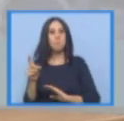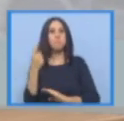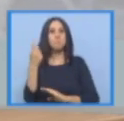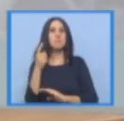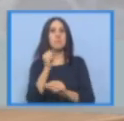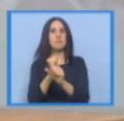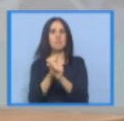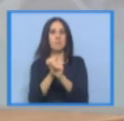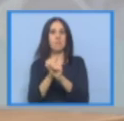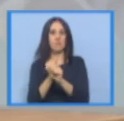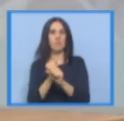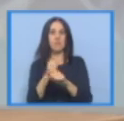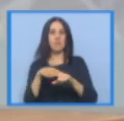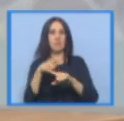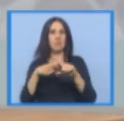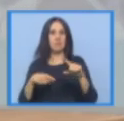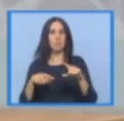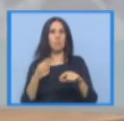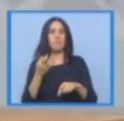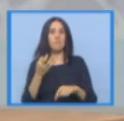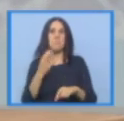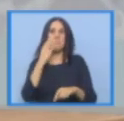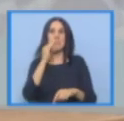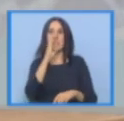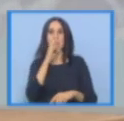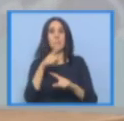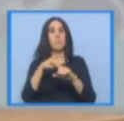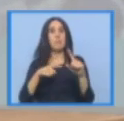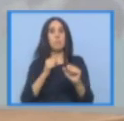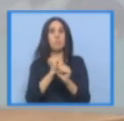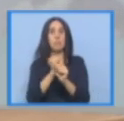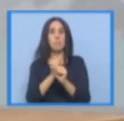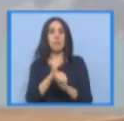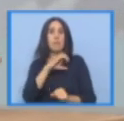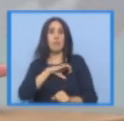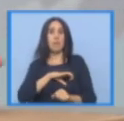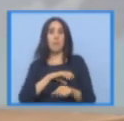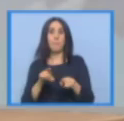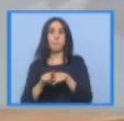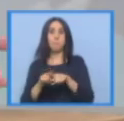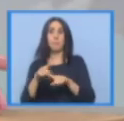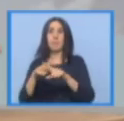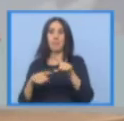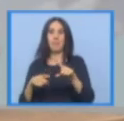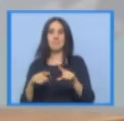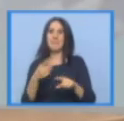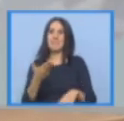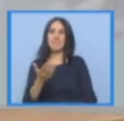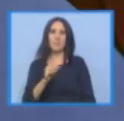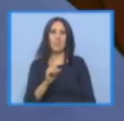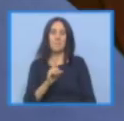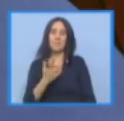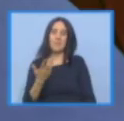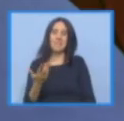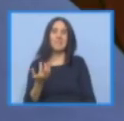de trabalho a meio tempo e acham que se trabalharem meio tempo ganham exatamente metade do que ganham e não é bem assim.